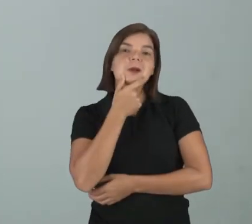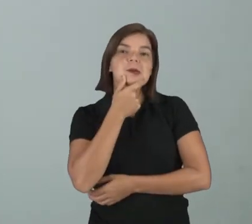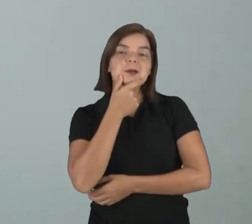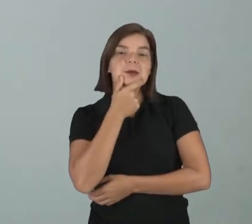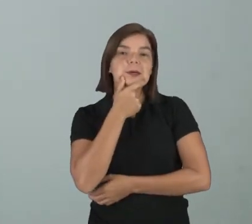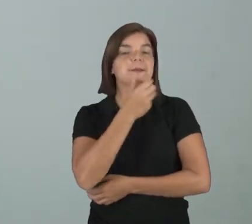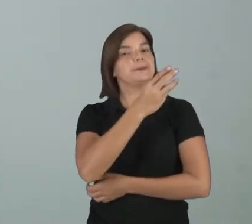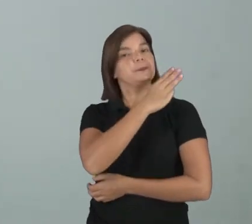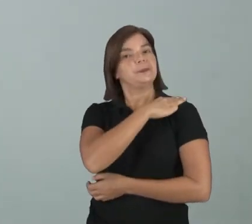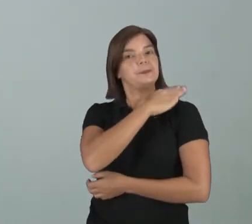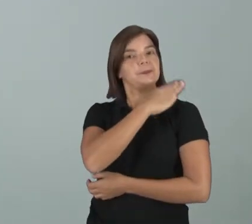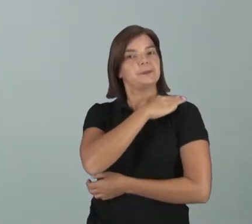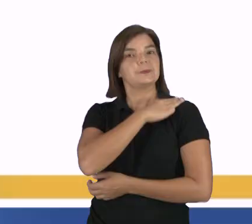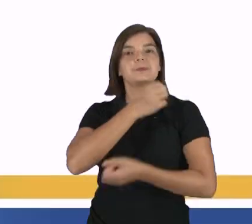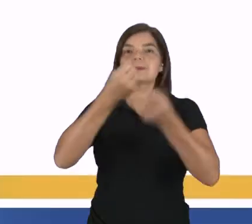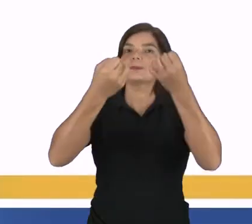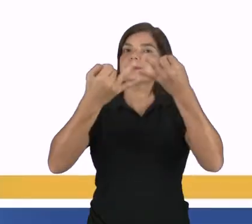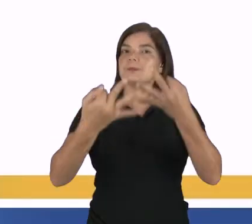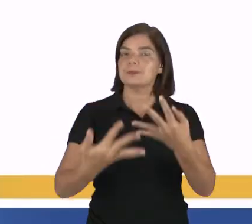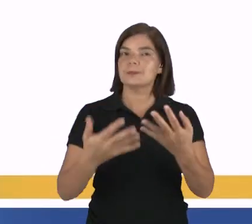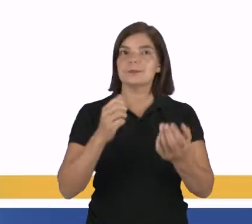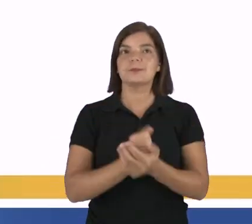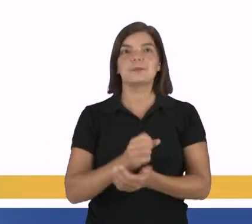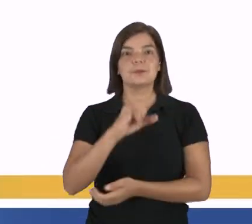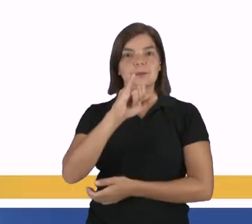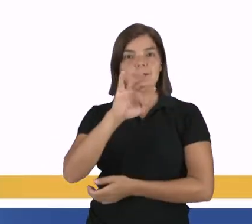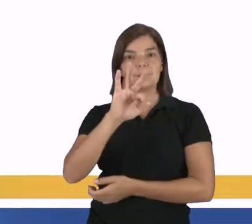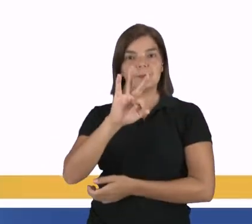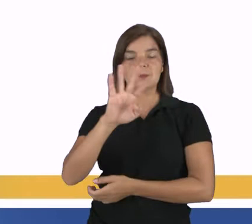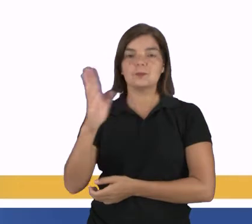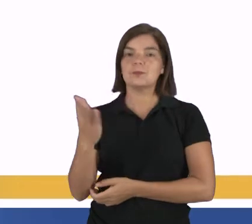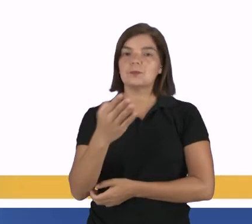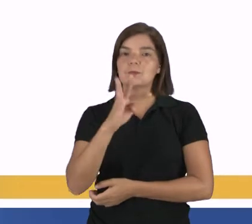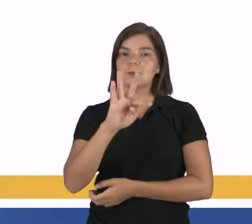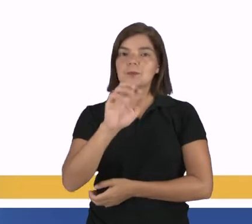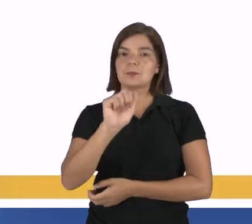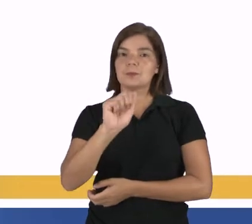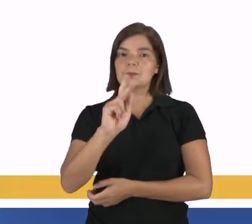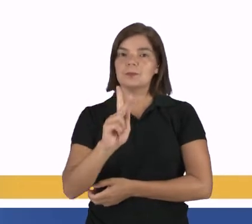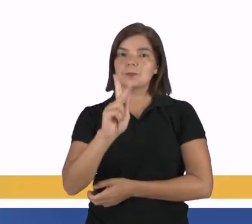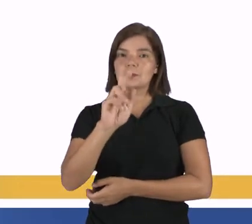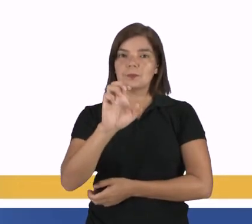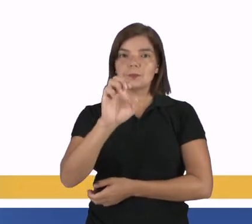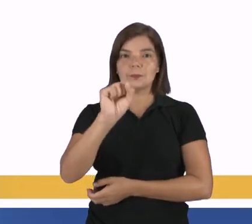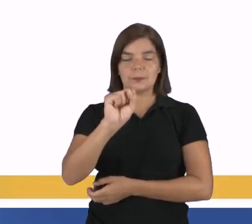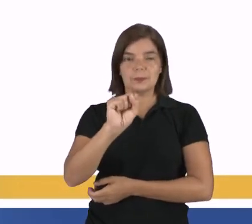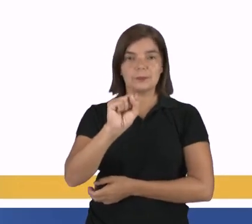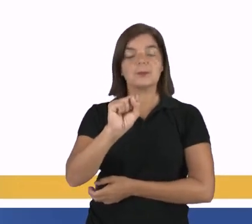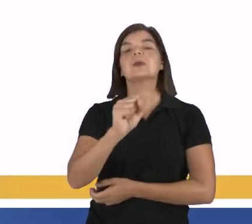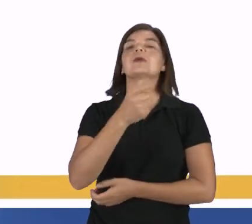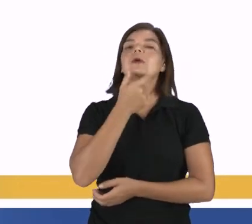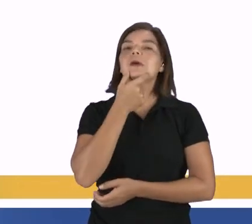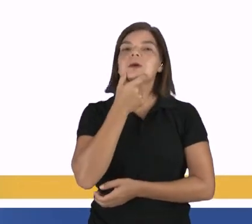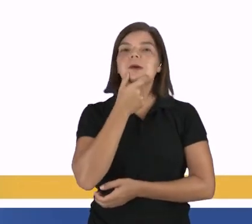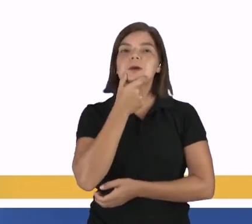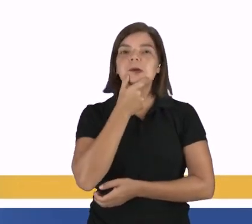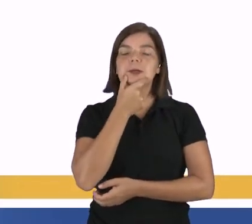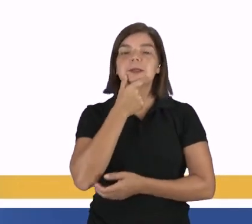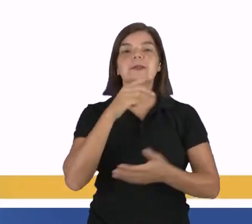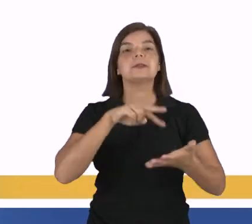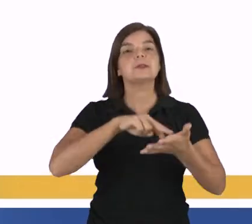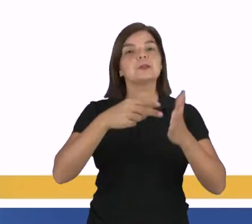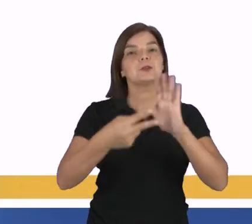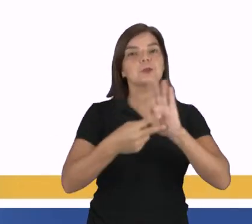do ensino médio, nós vamos falar sobre o it takes, né? Aquela expressãozinha de inglês que quer dizer